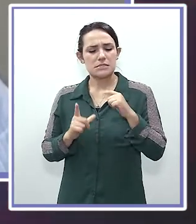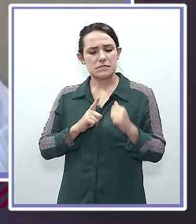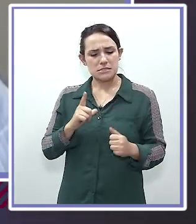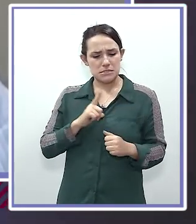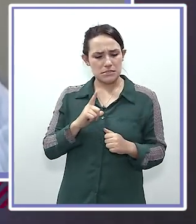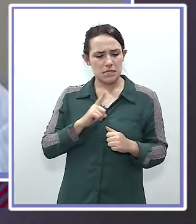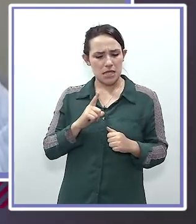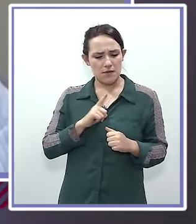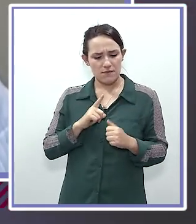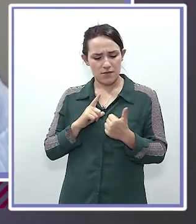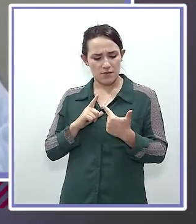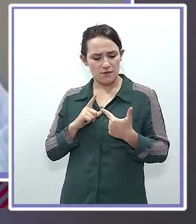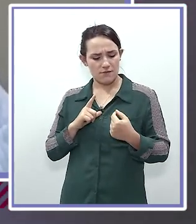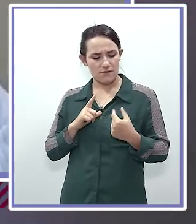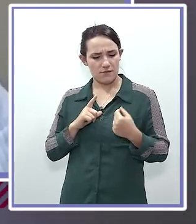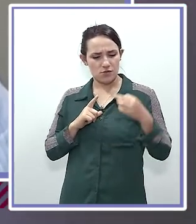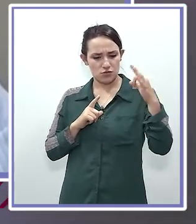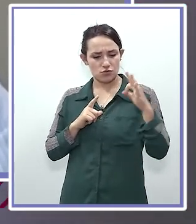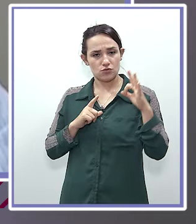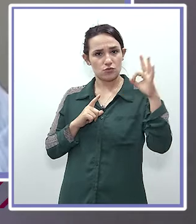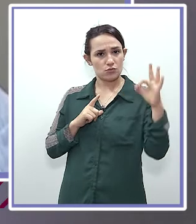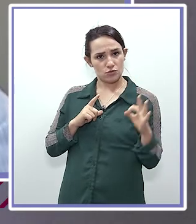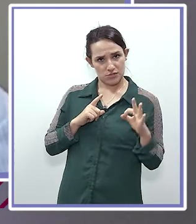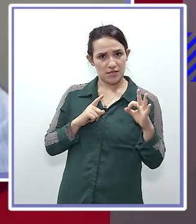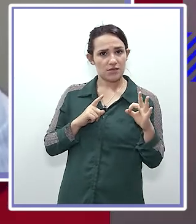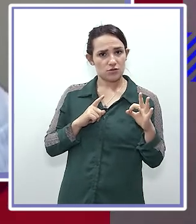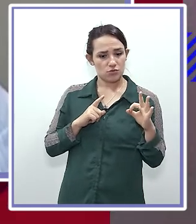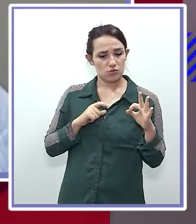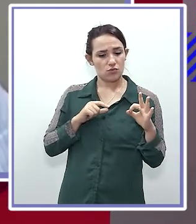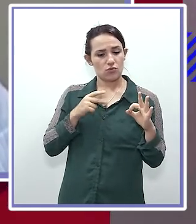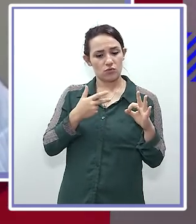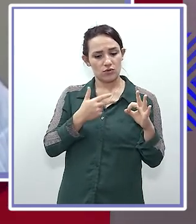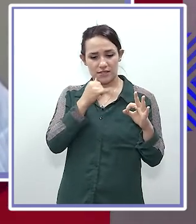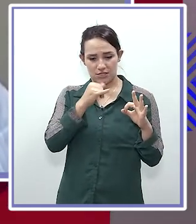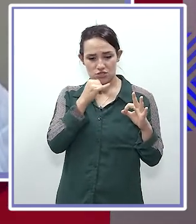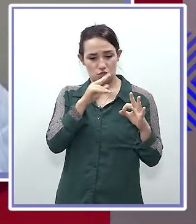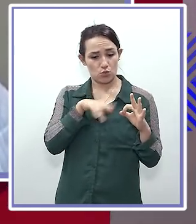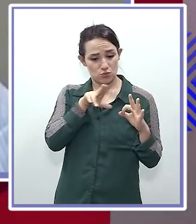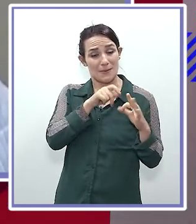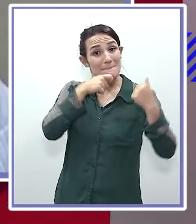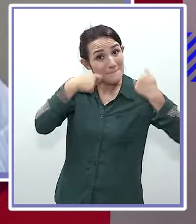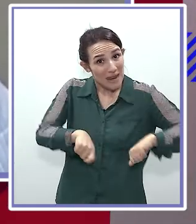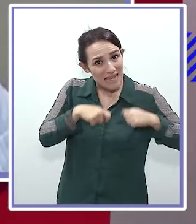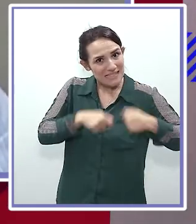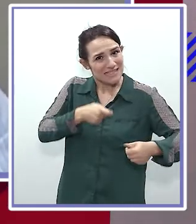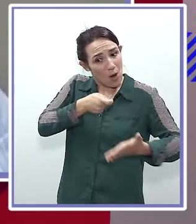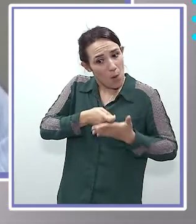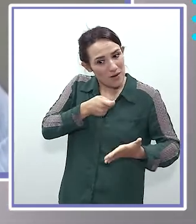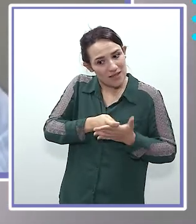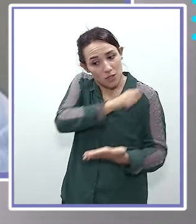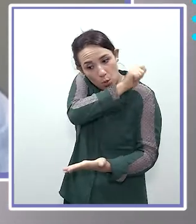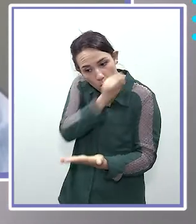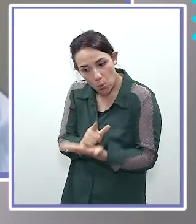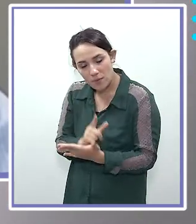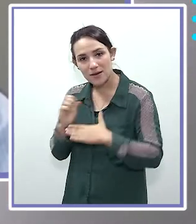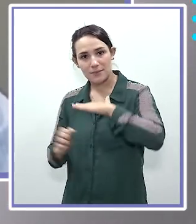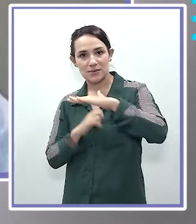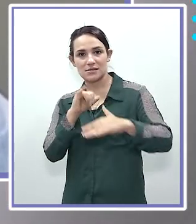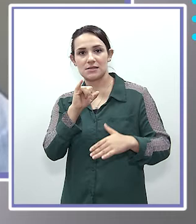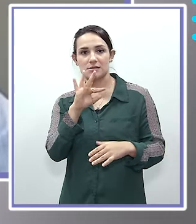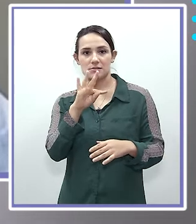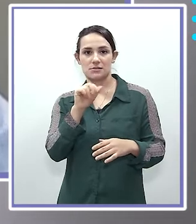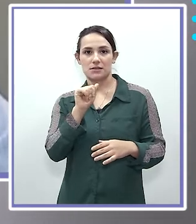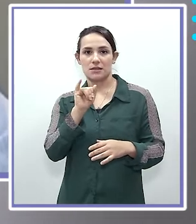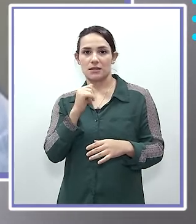que, 20% do que ele consome, ele tem que contratar de Itaipu. Então, mesmo que a gente não tenha essas usinas trabalhando